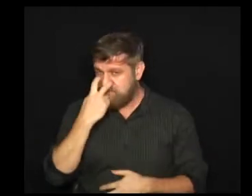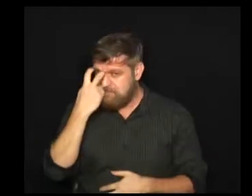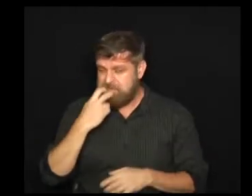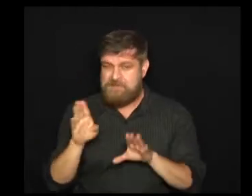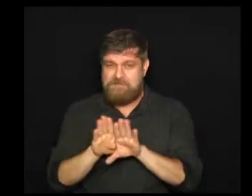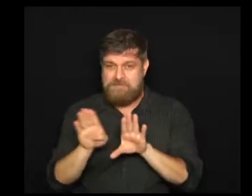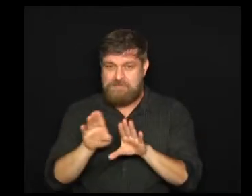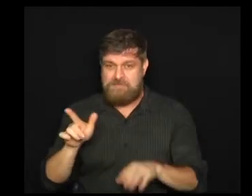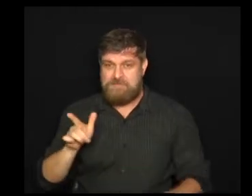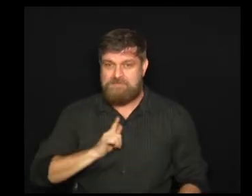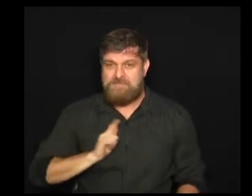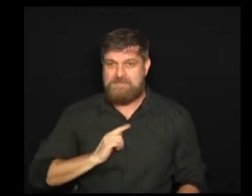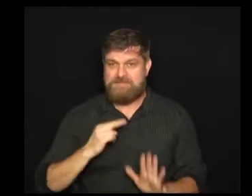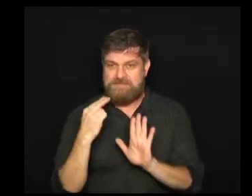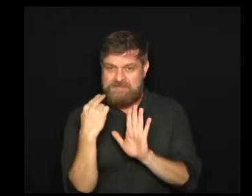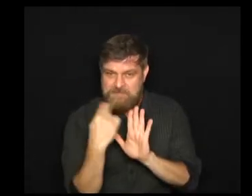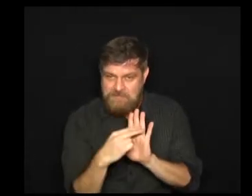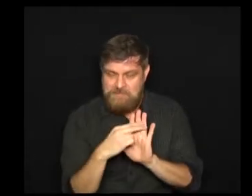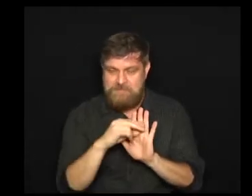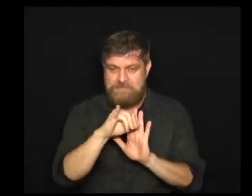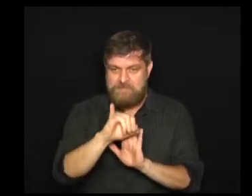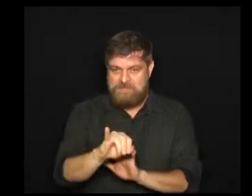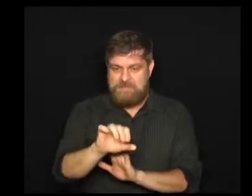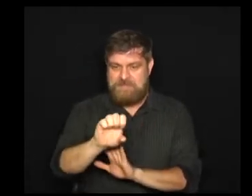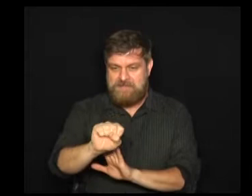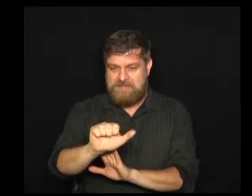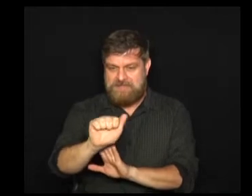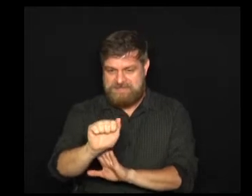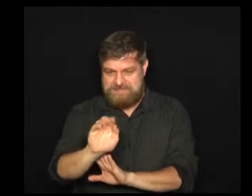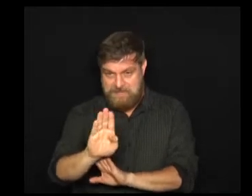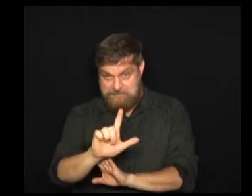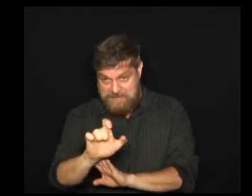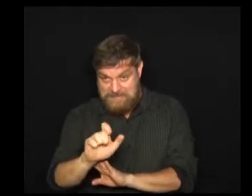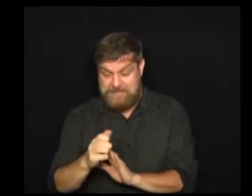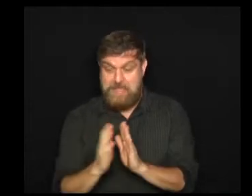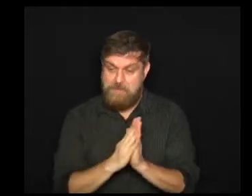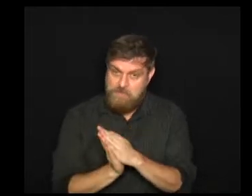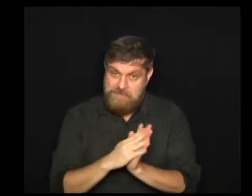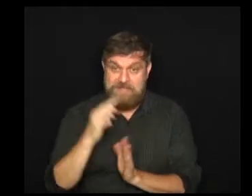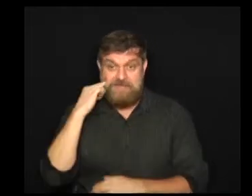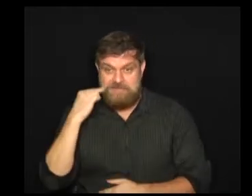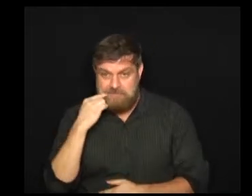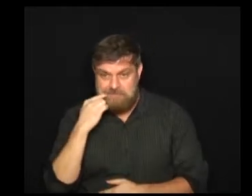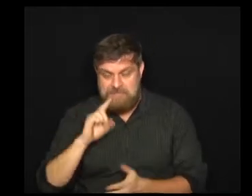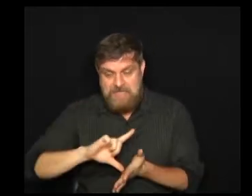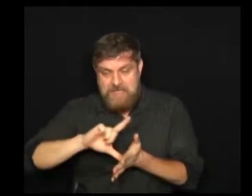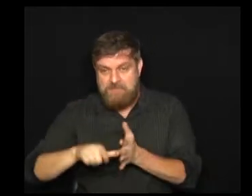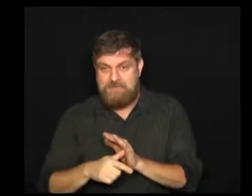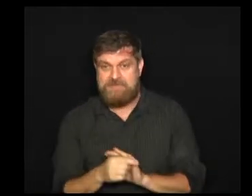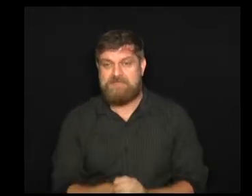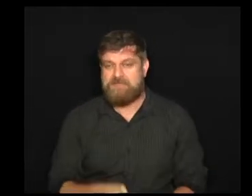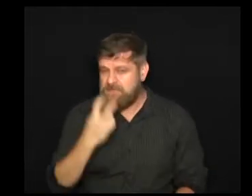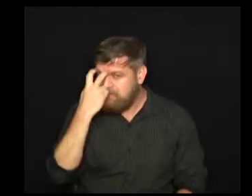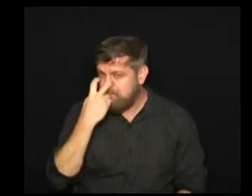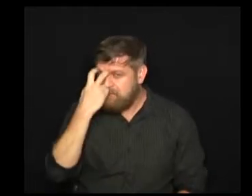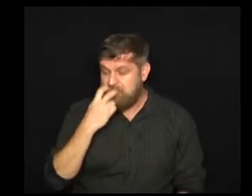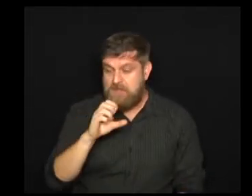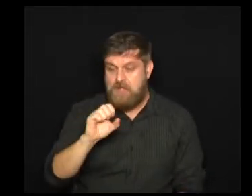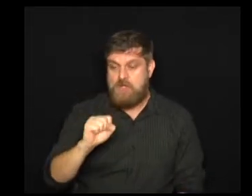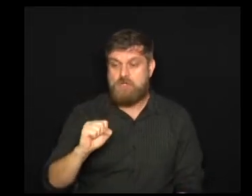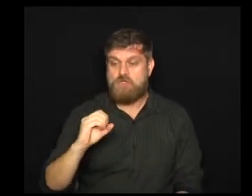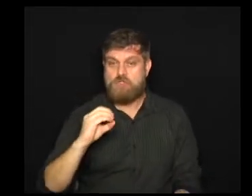a Isabelle, vamos dar nome, né? A Isabelle é a boneca surda, a Sofia é a bonequinha que tem deficiência visual, que é